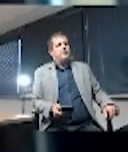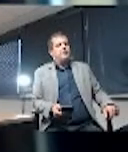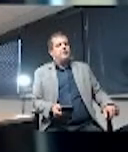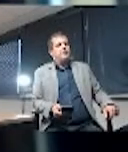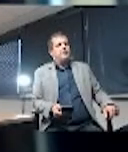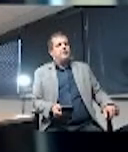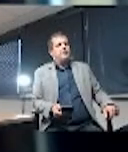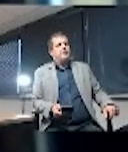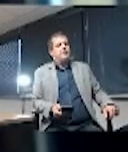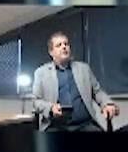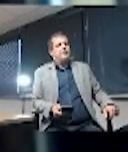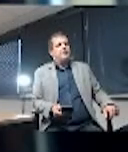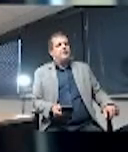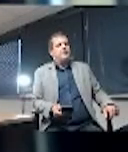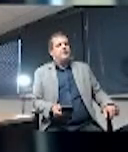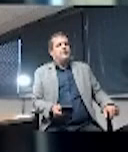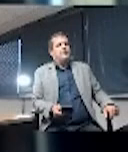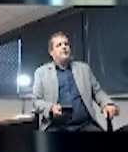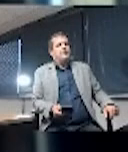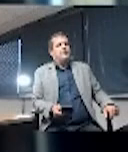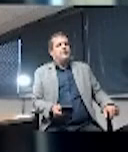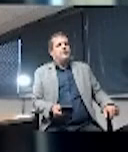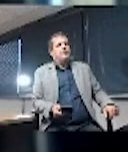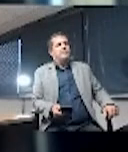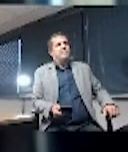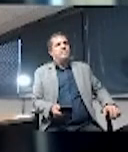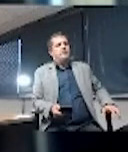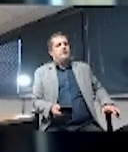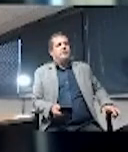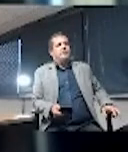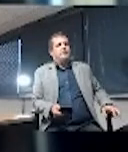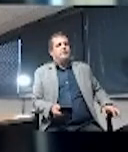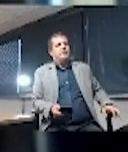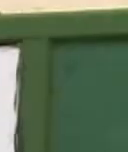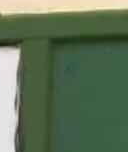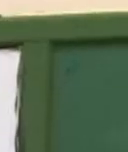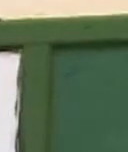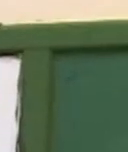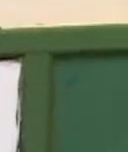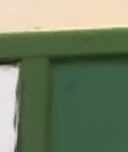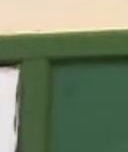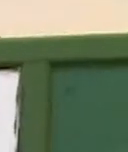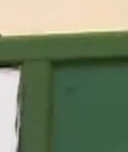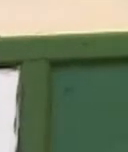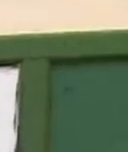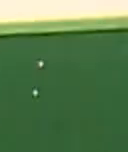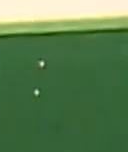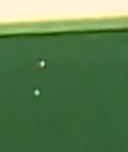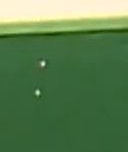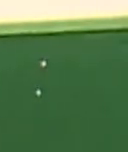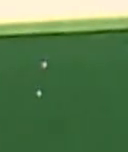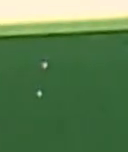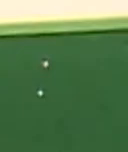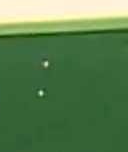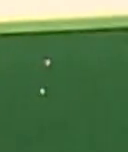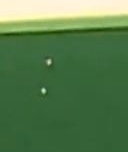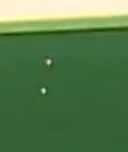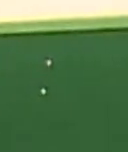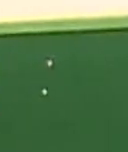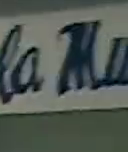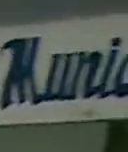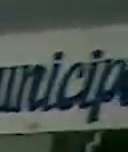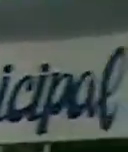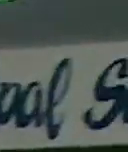textos com uma complexidade proporcional à idade dele no radar do Governo está a capacitação dos